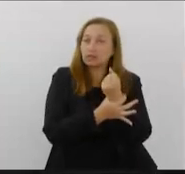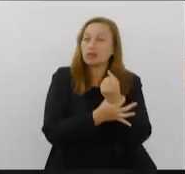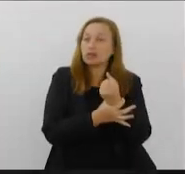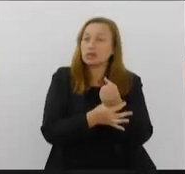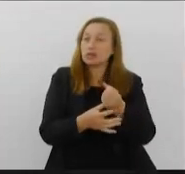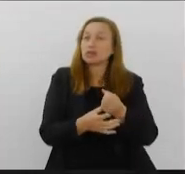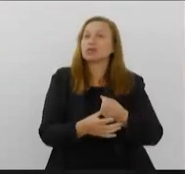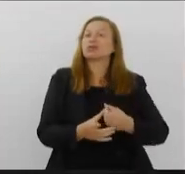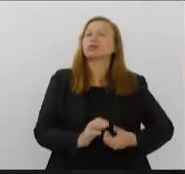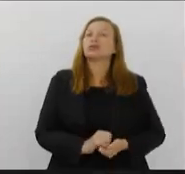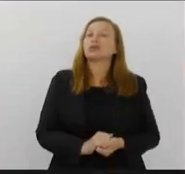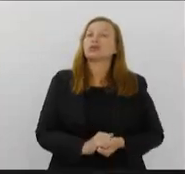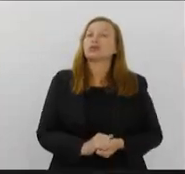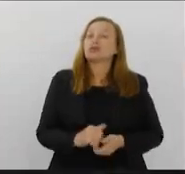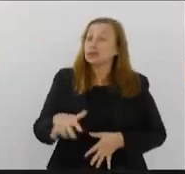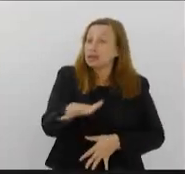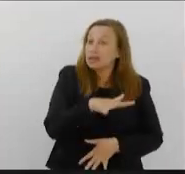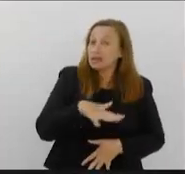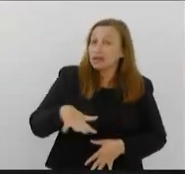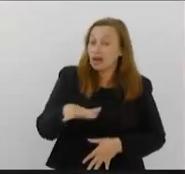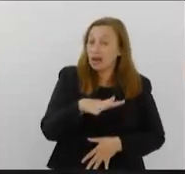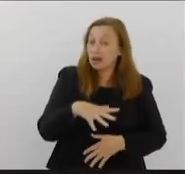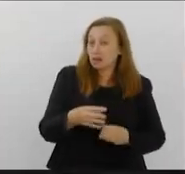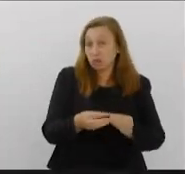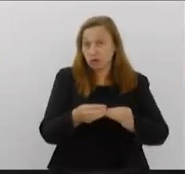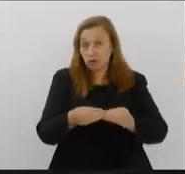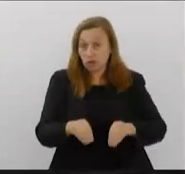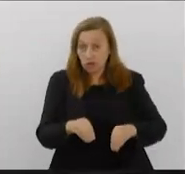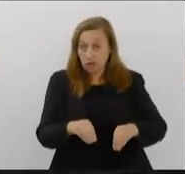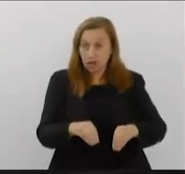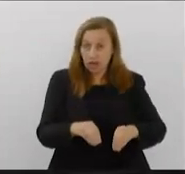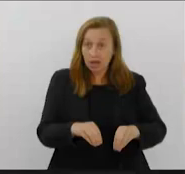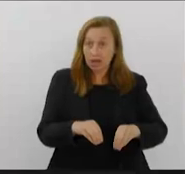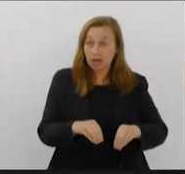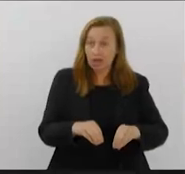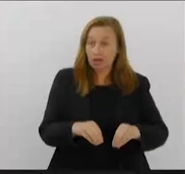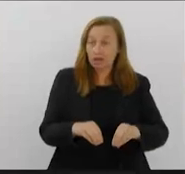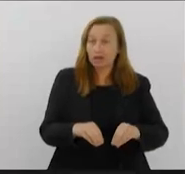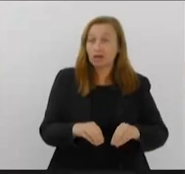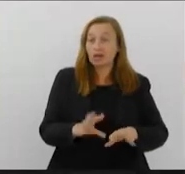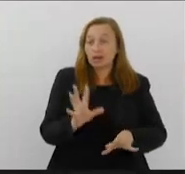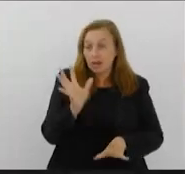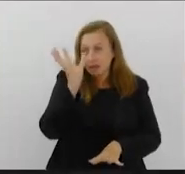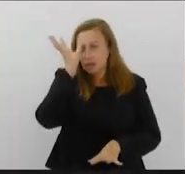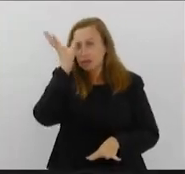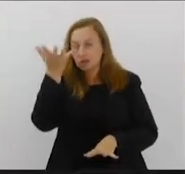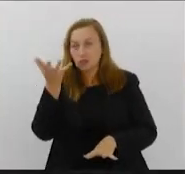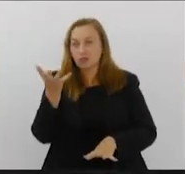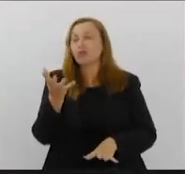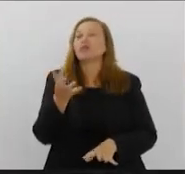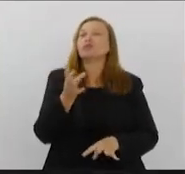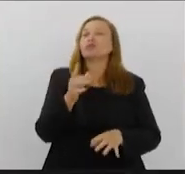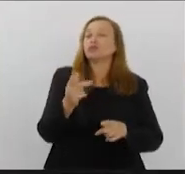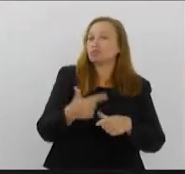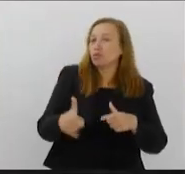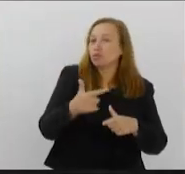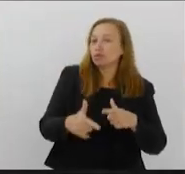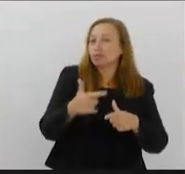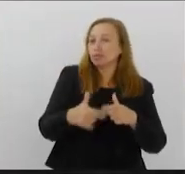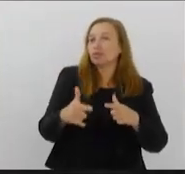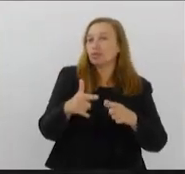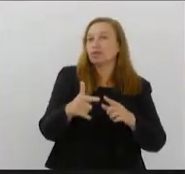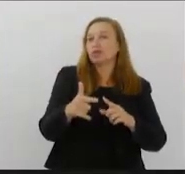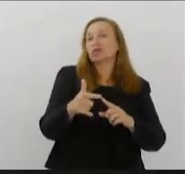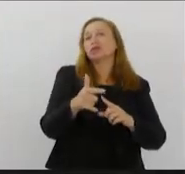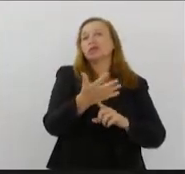restabelecimento das áreas atingidas ou a entrega de soluções e inovações tecnológicas que possam, em